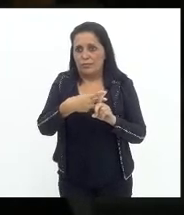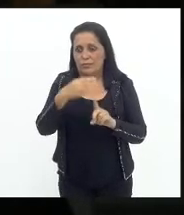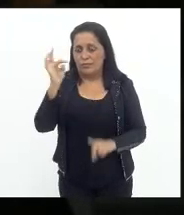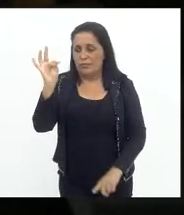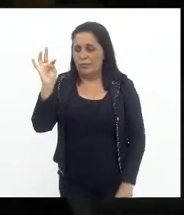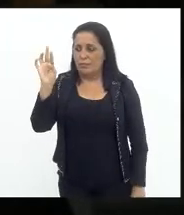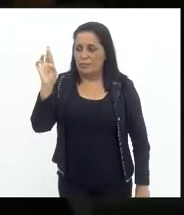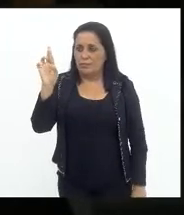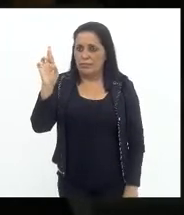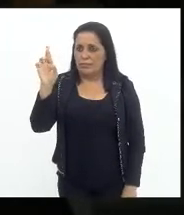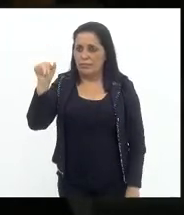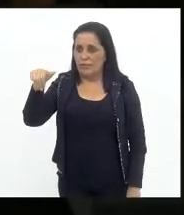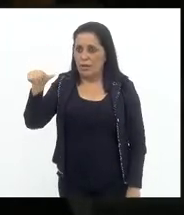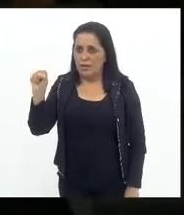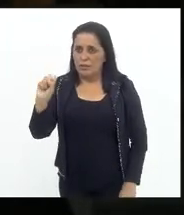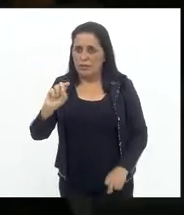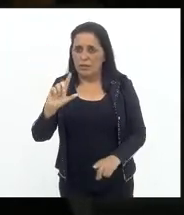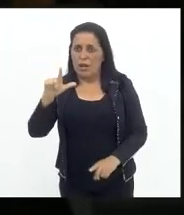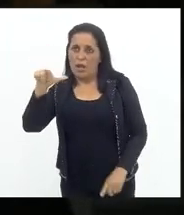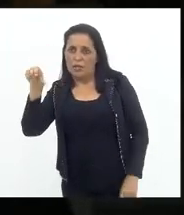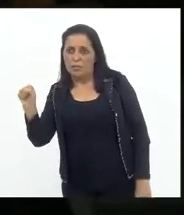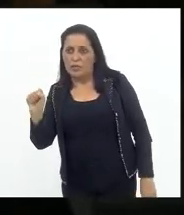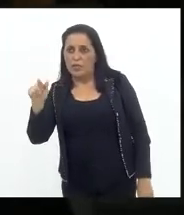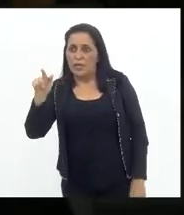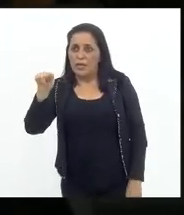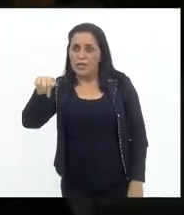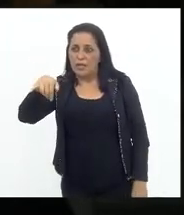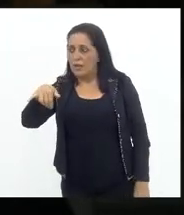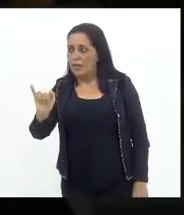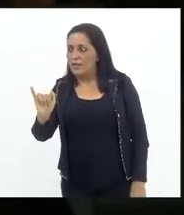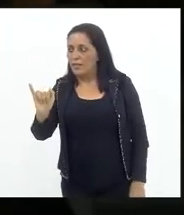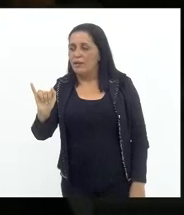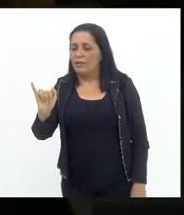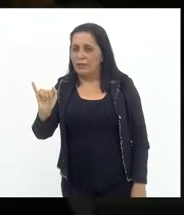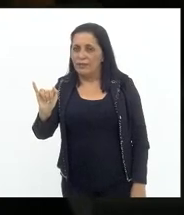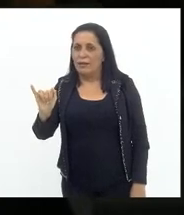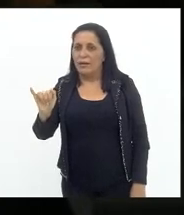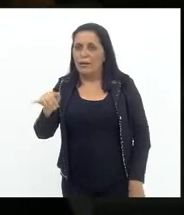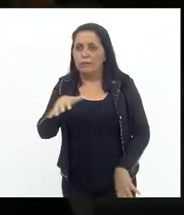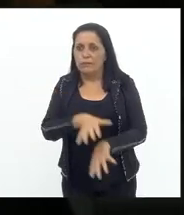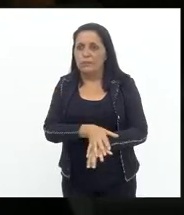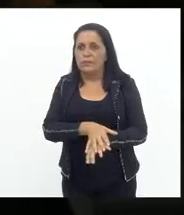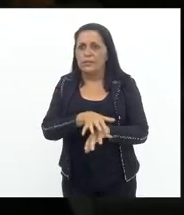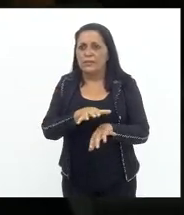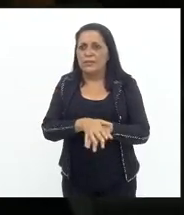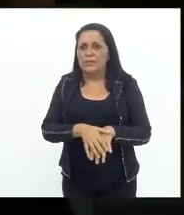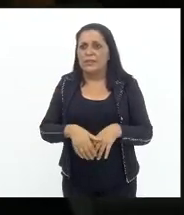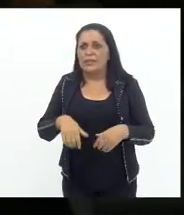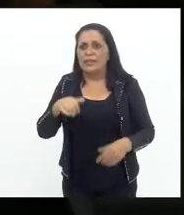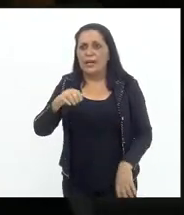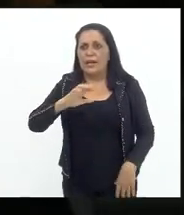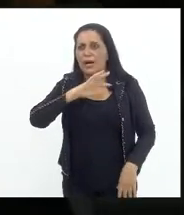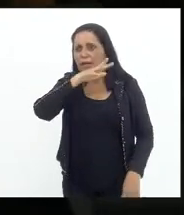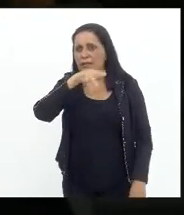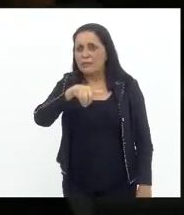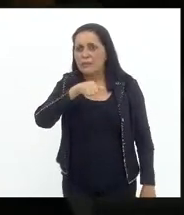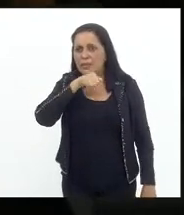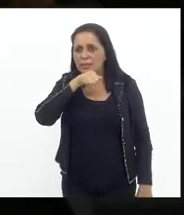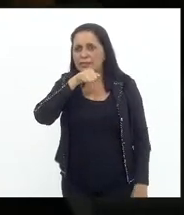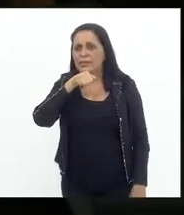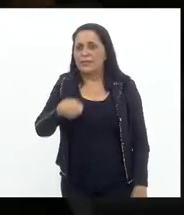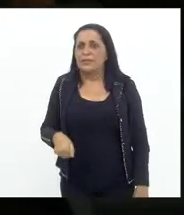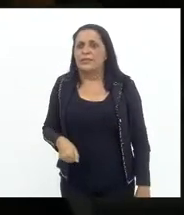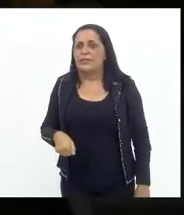translésbicas, gays, travestis, sexo com animais de pequeno porte, defensores